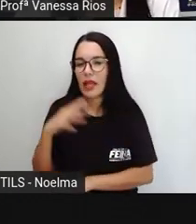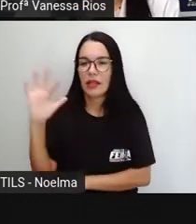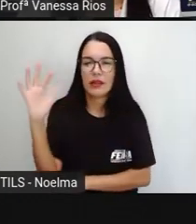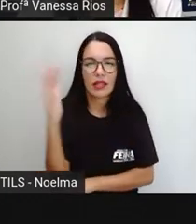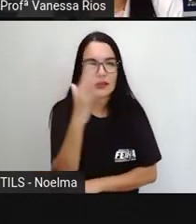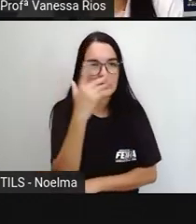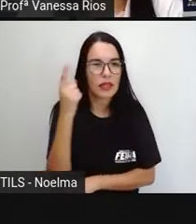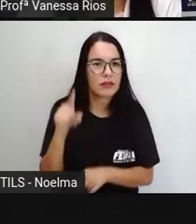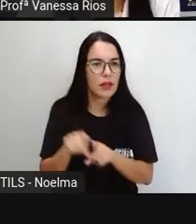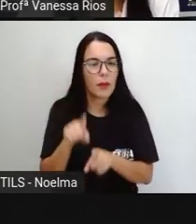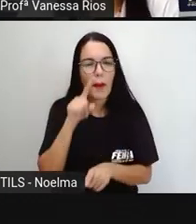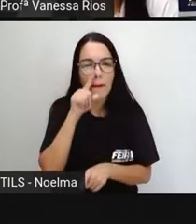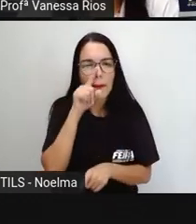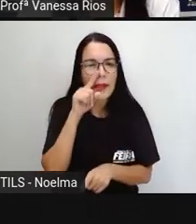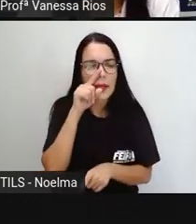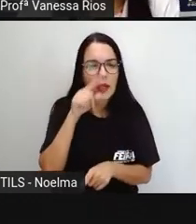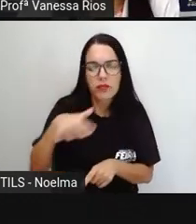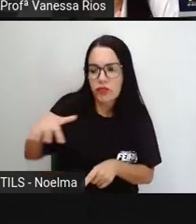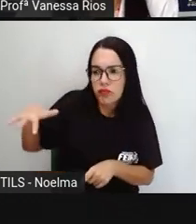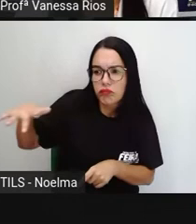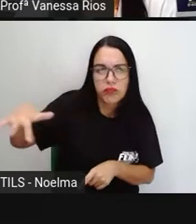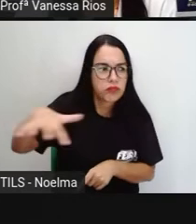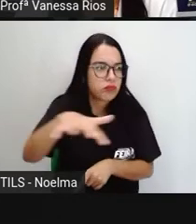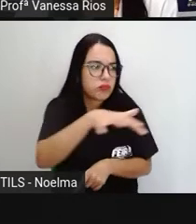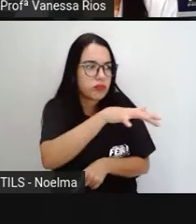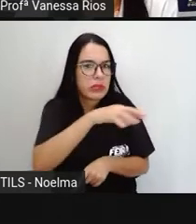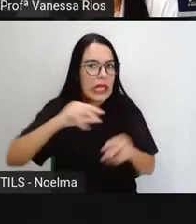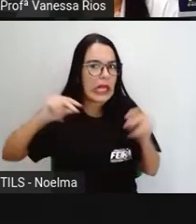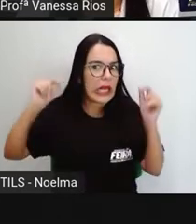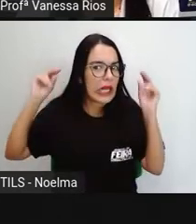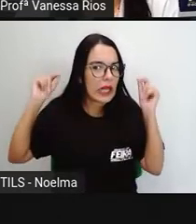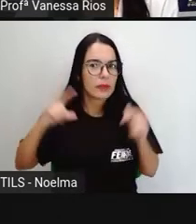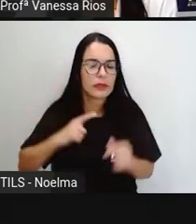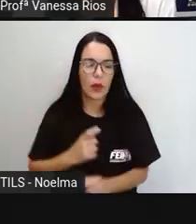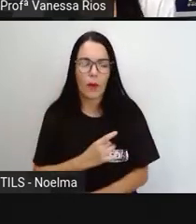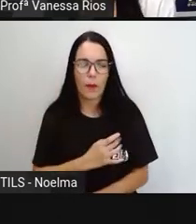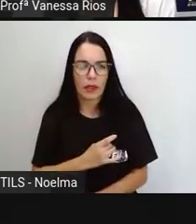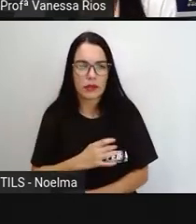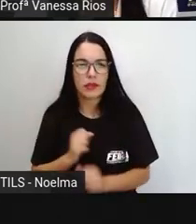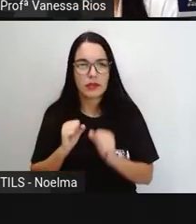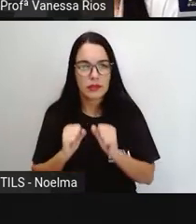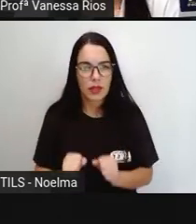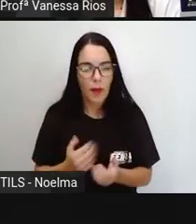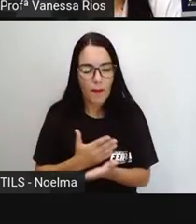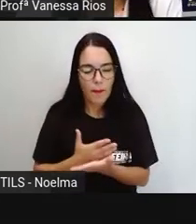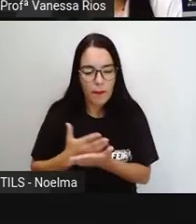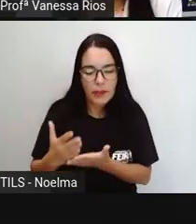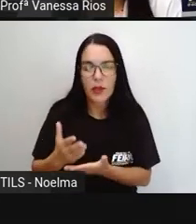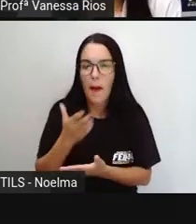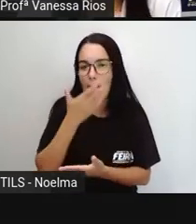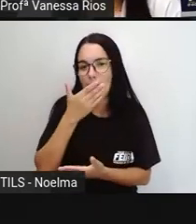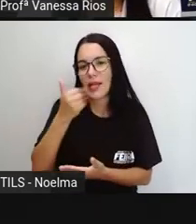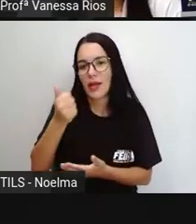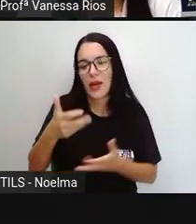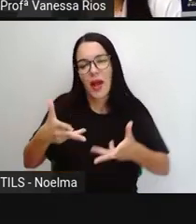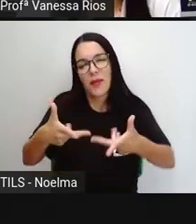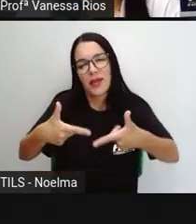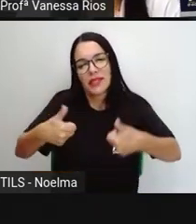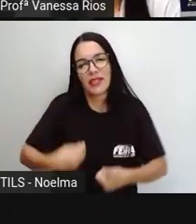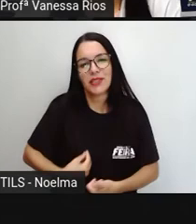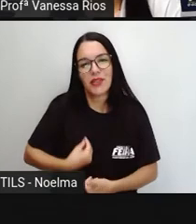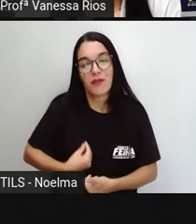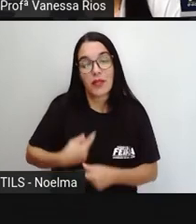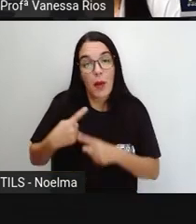outros perigos que cercavam aí os seres humanos naquela época, permitiu aí melhorar a qualidade de